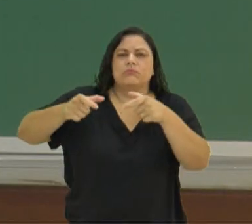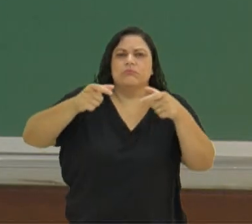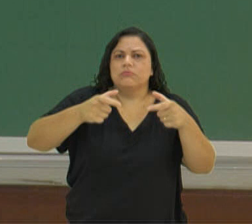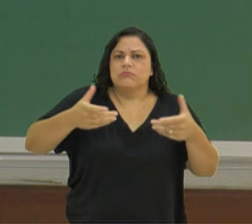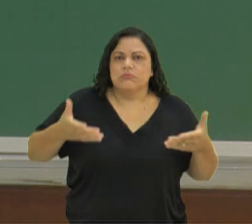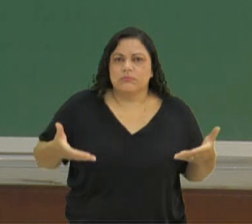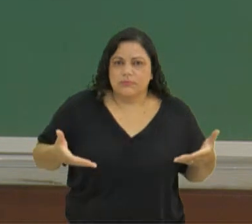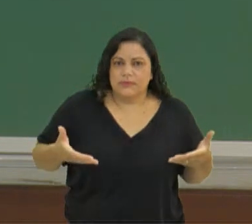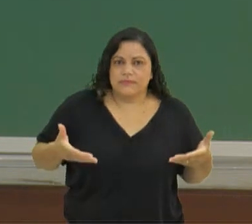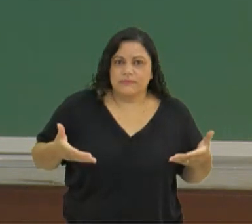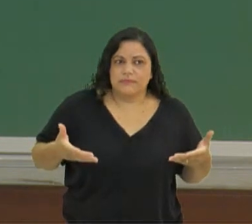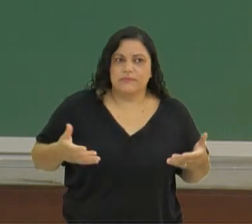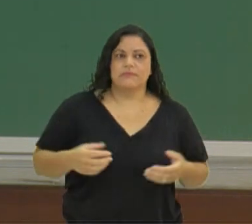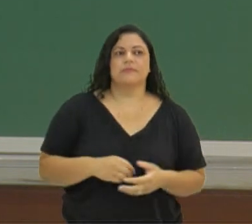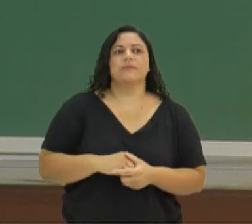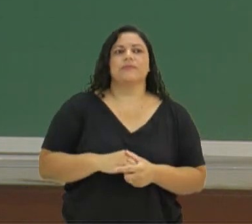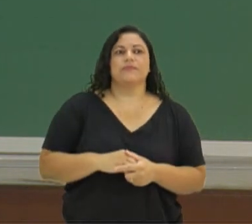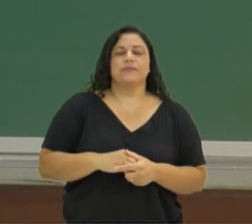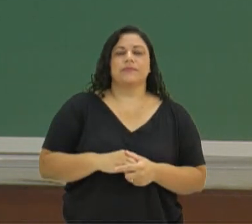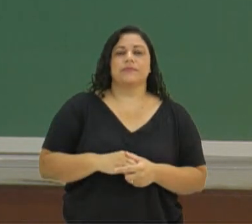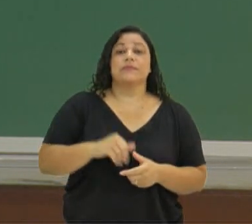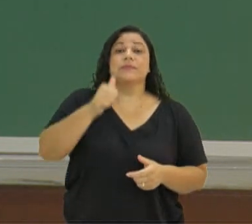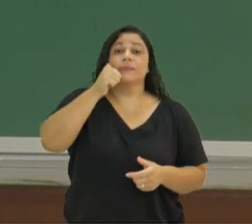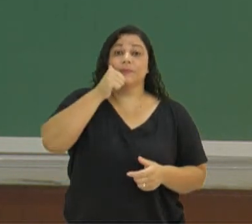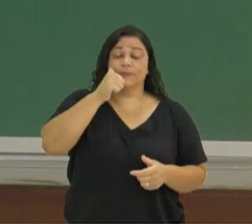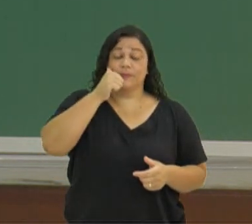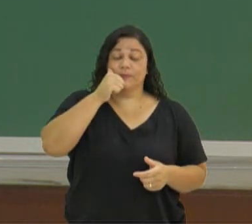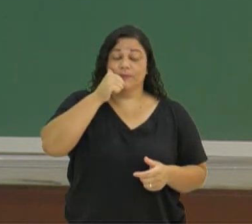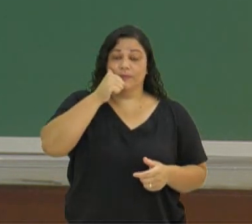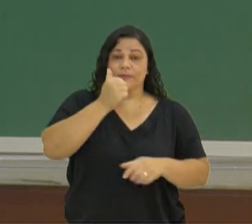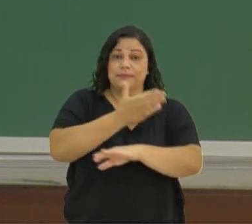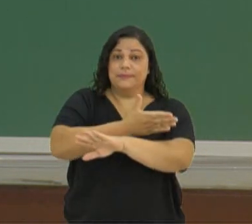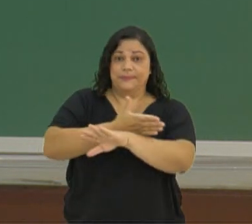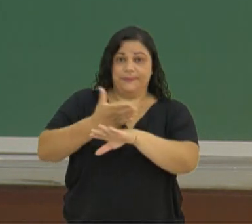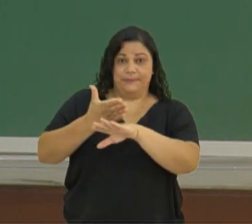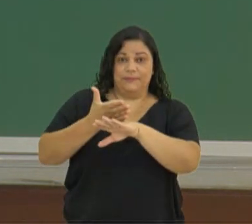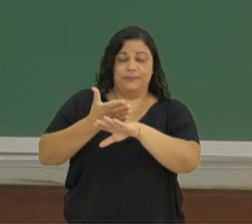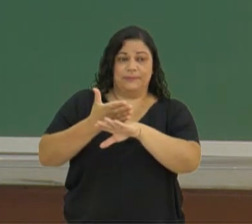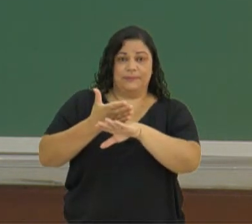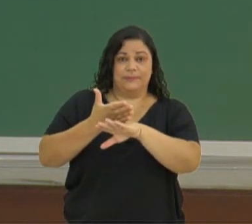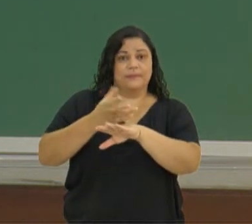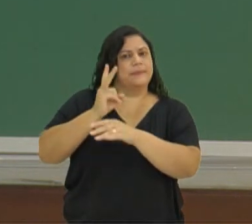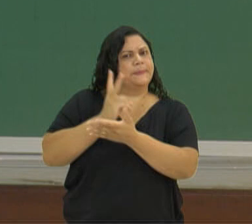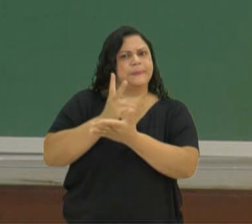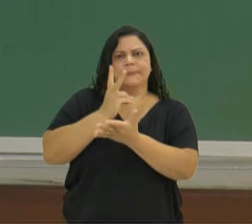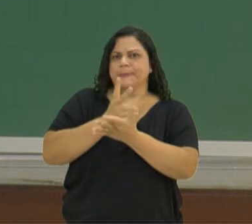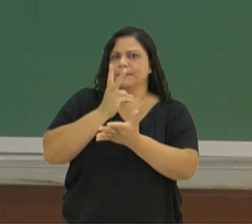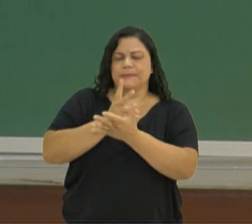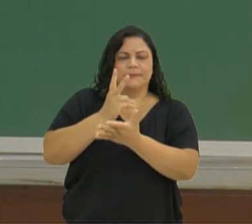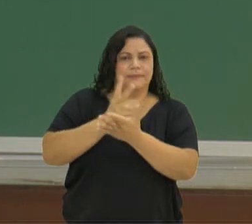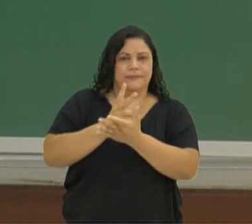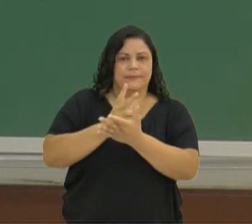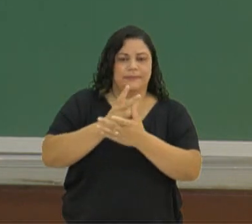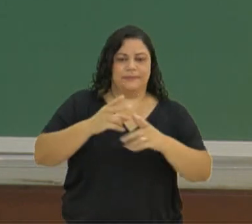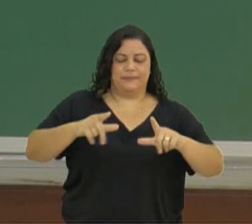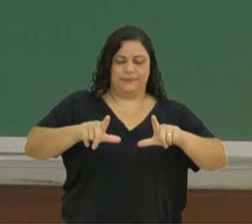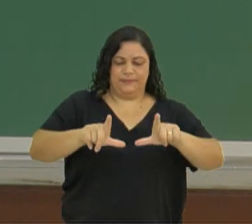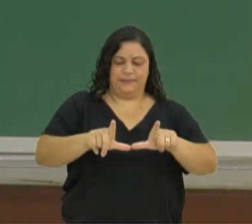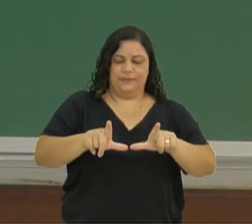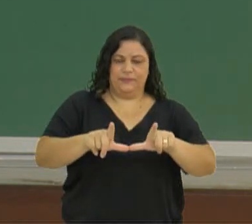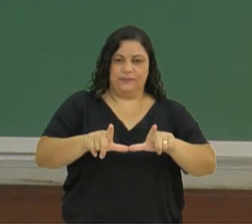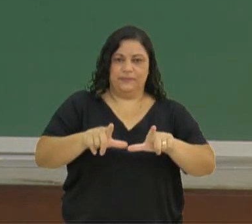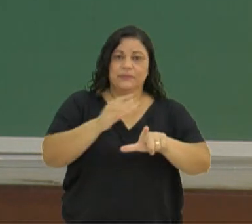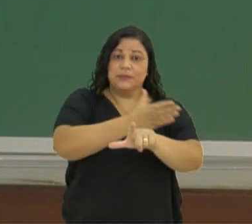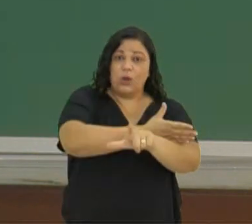o rei? A dama branca, nós sempre vamos colocar na casa branca dessas duas casas que